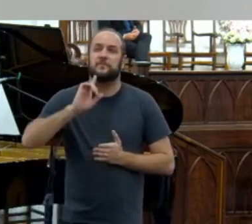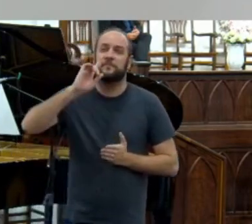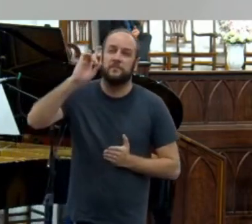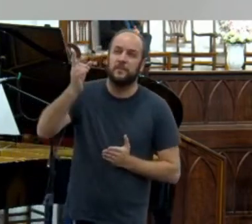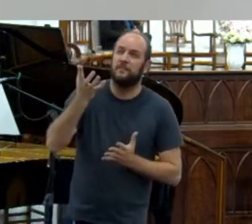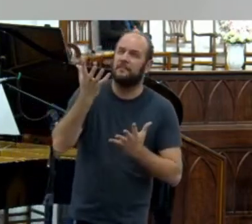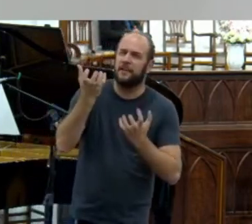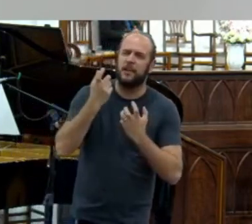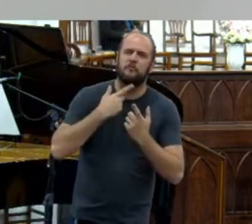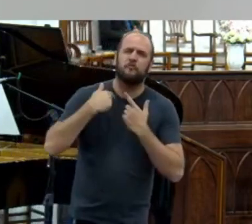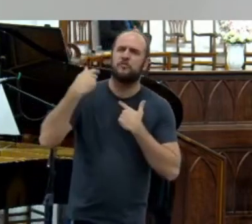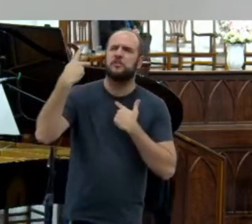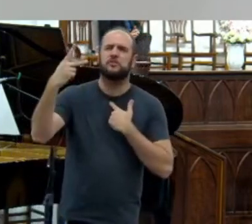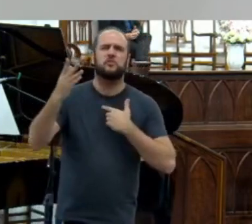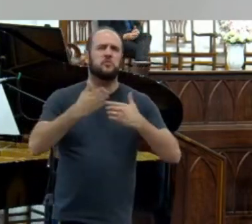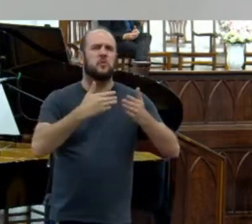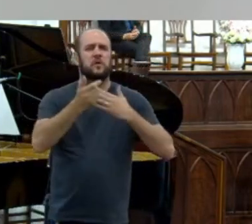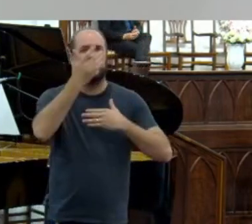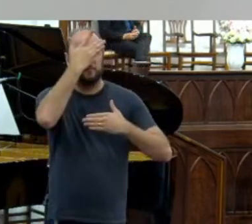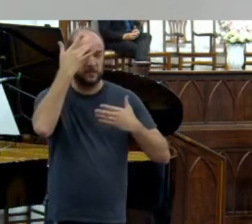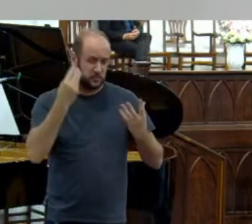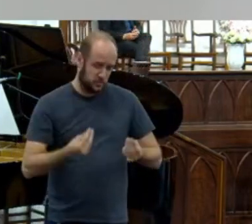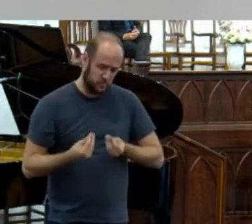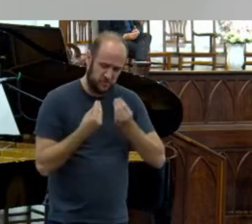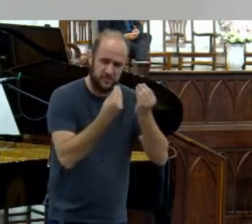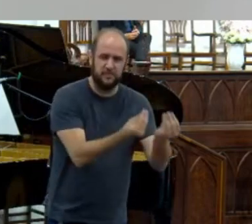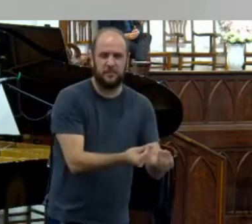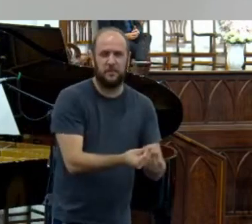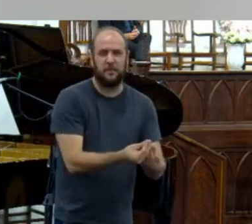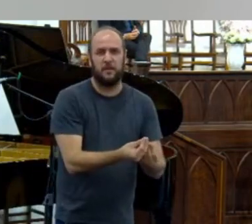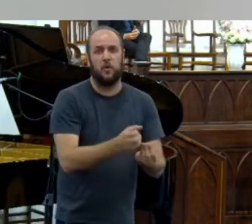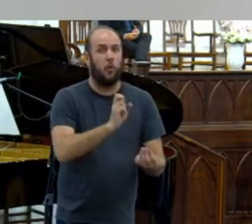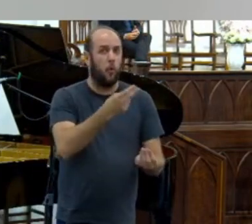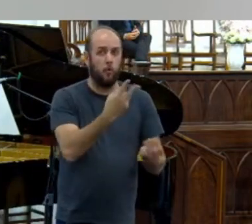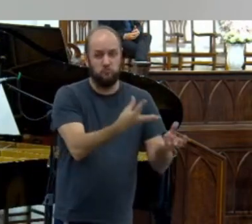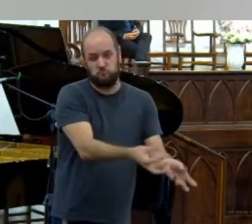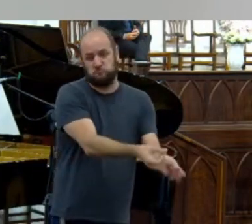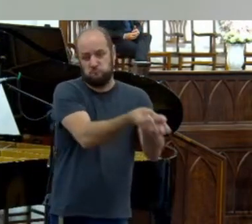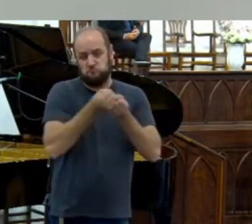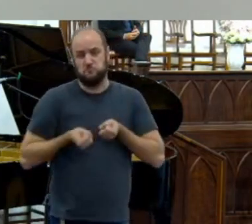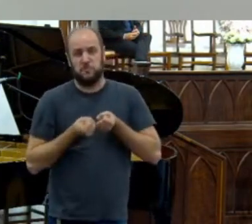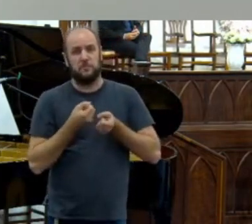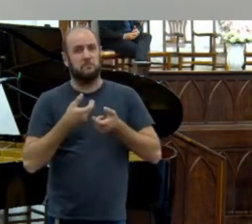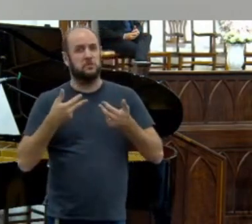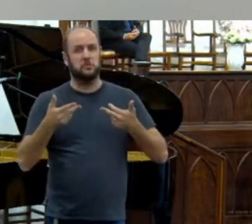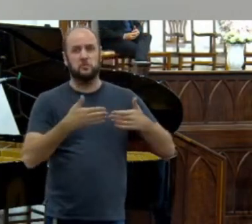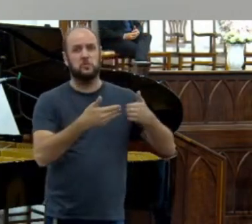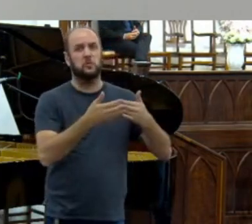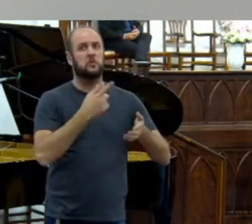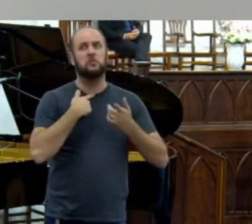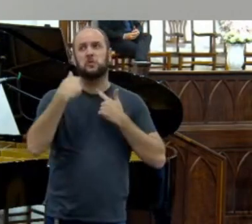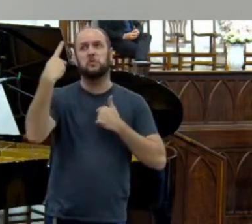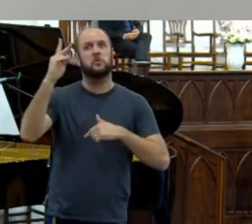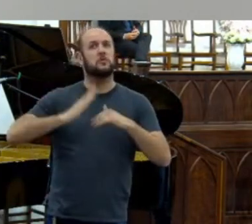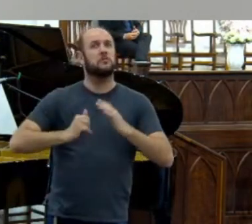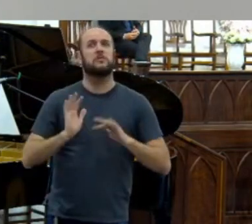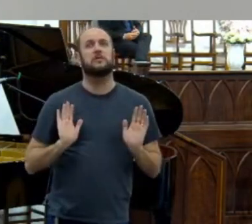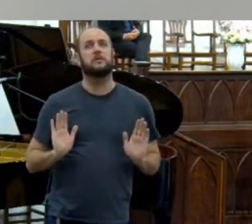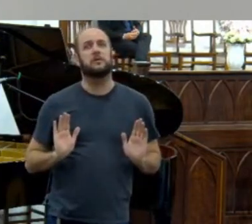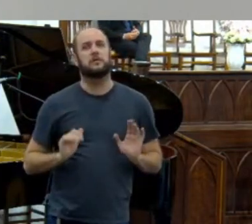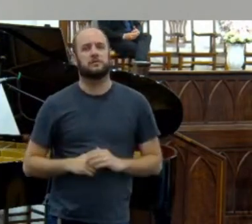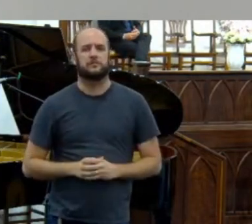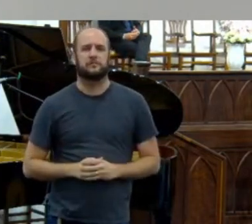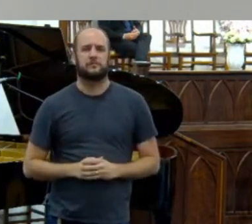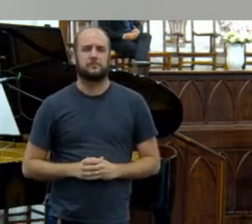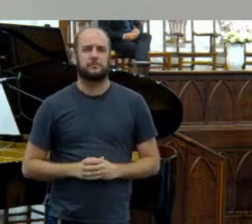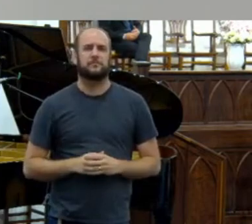quer a quem Ele quer. E Ele deixa de dar o que Ele quer a quem Ele quer. Quando você